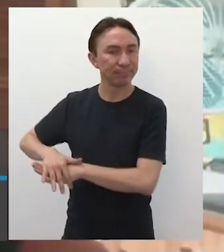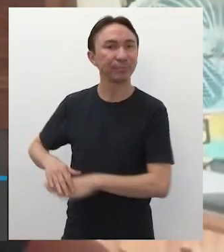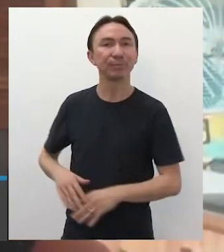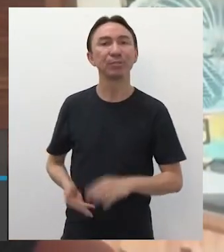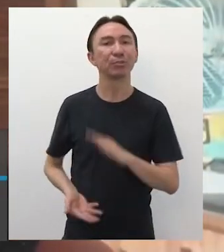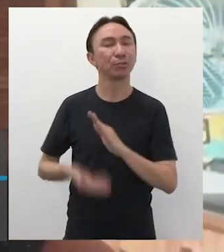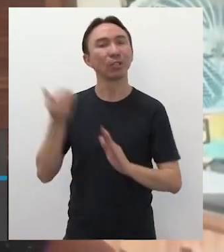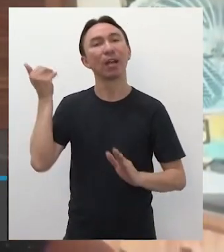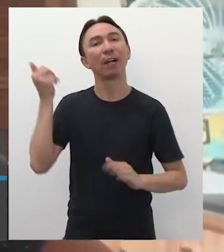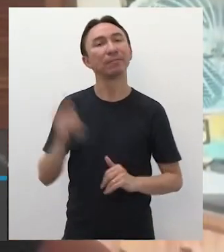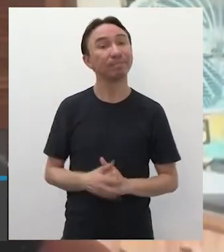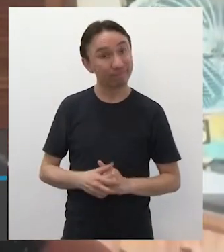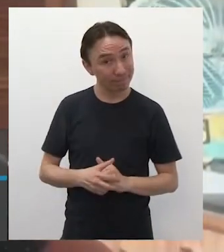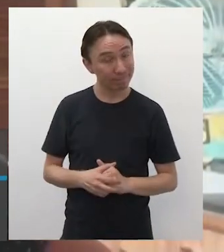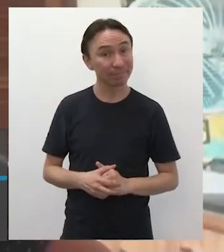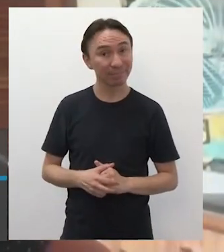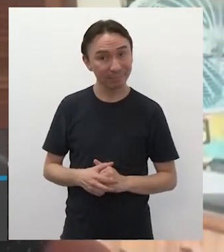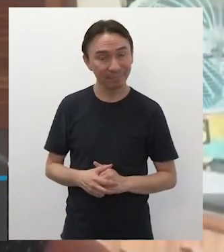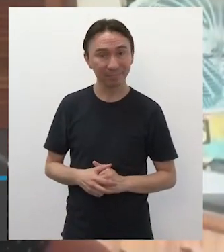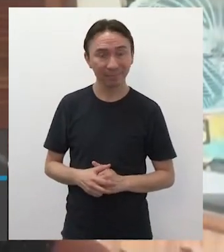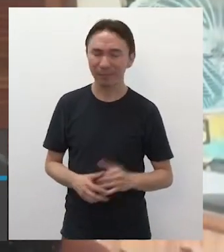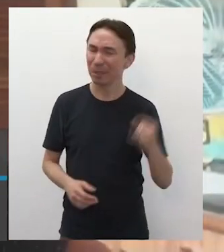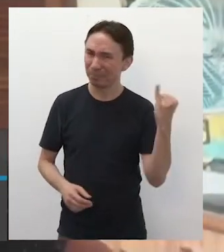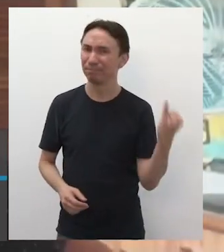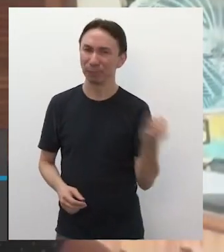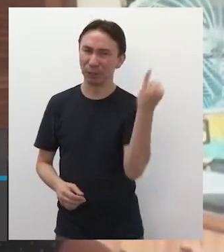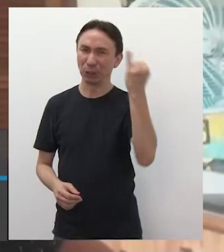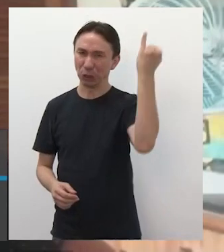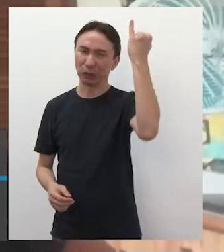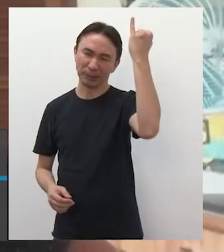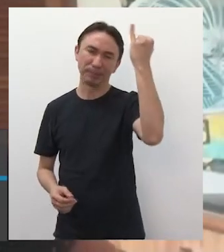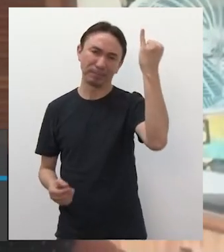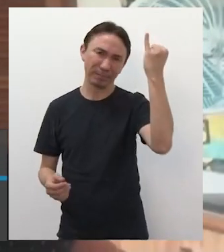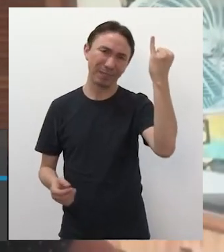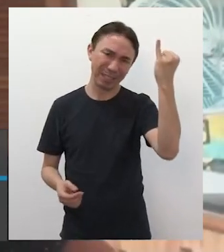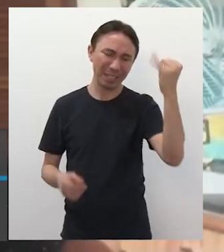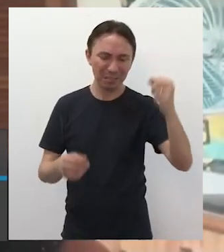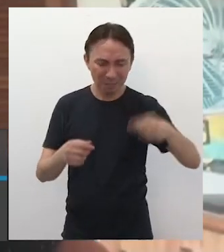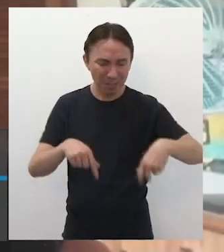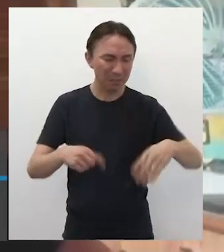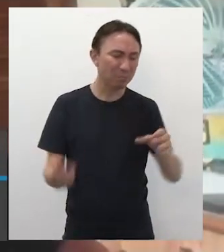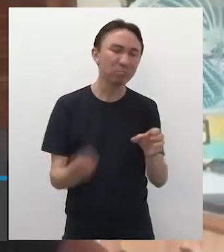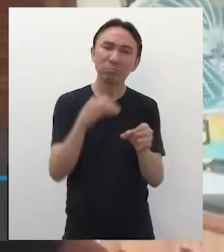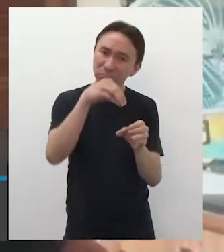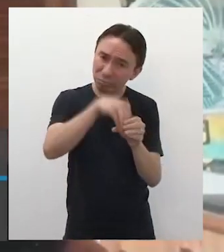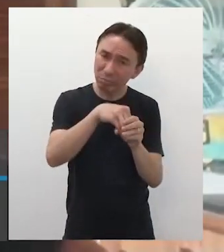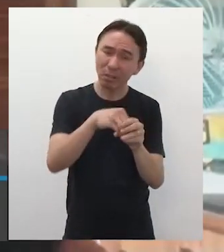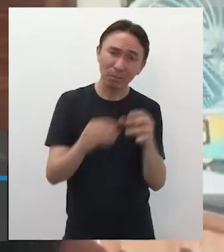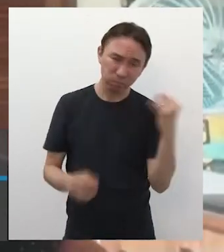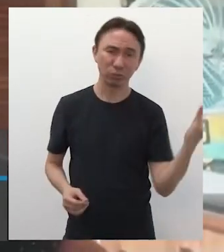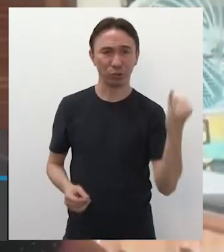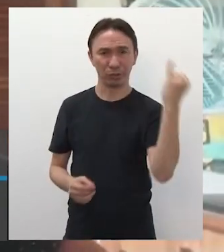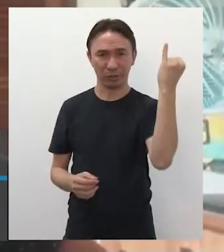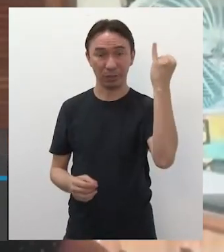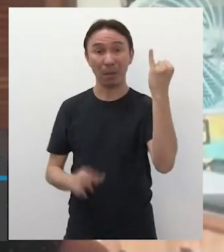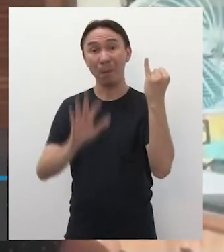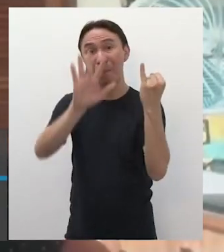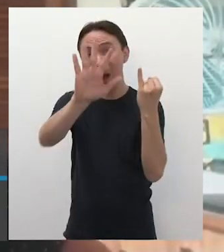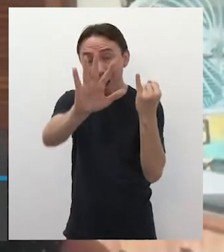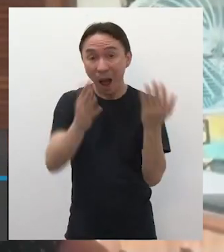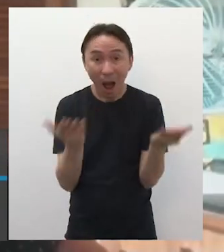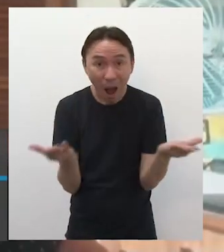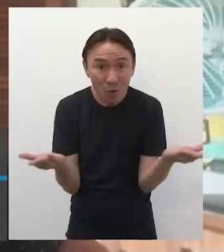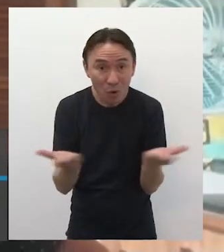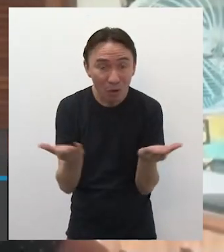que esse é um conteúdo que sempre foi importante, mas agora é mais do que necessário na sociedade.